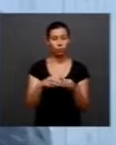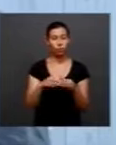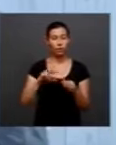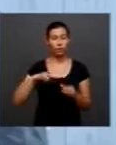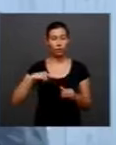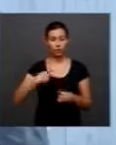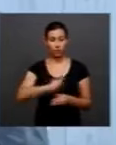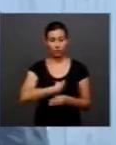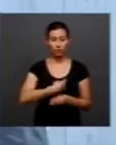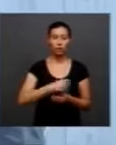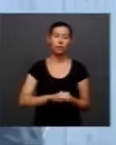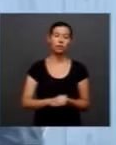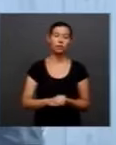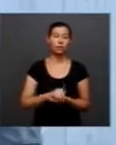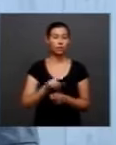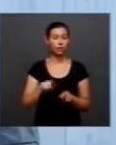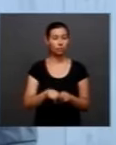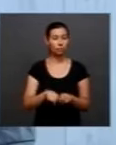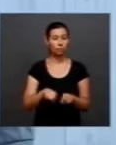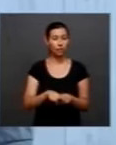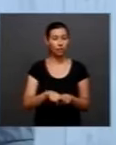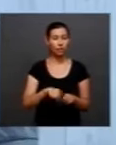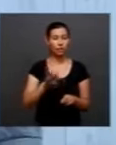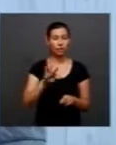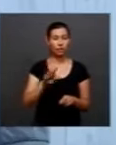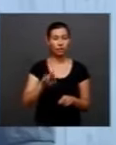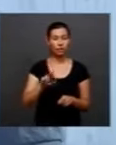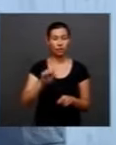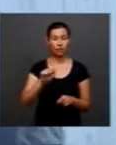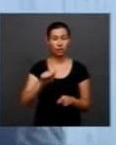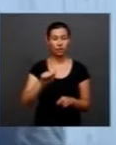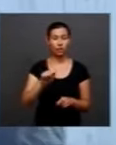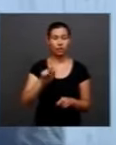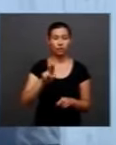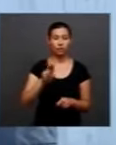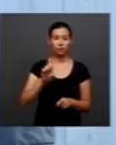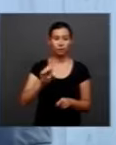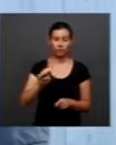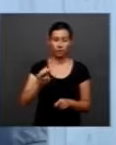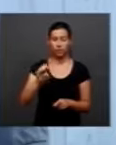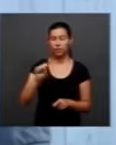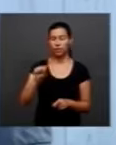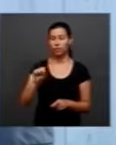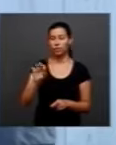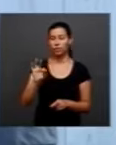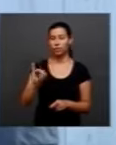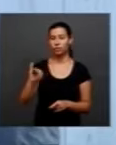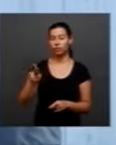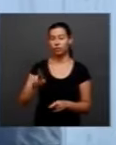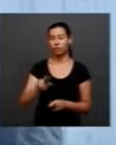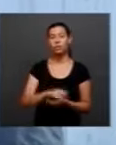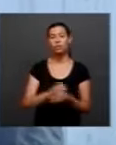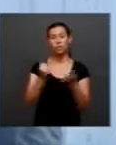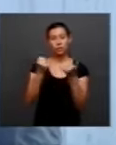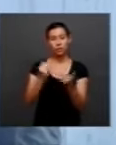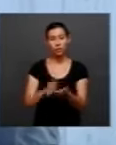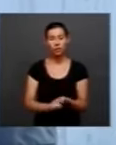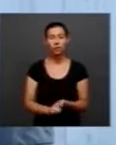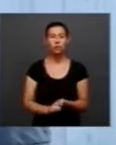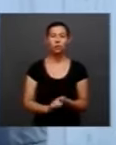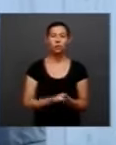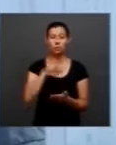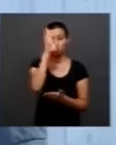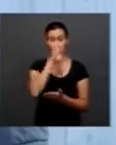lidera o ranking de assassinatos contra gays,